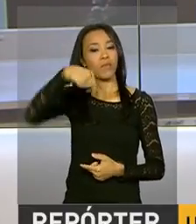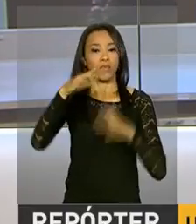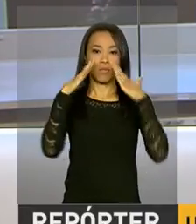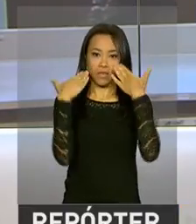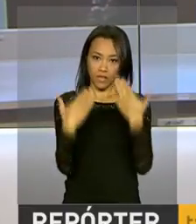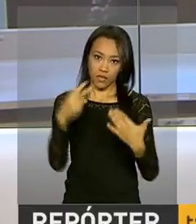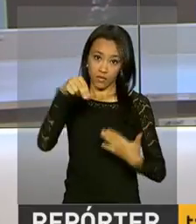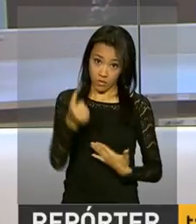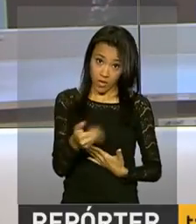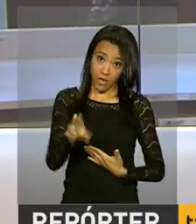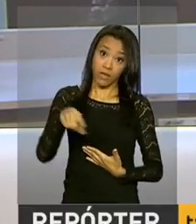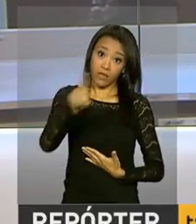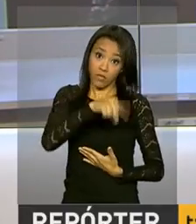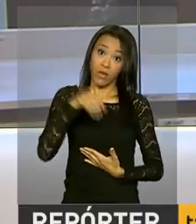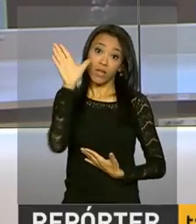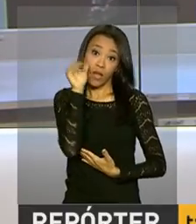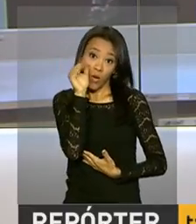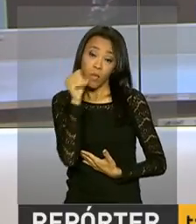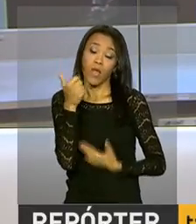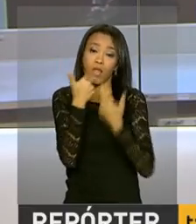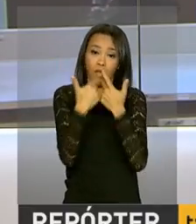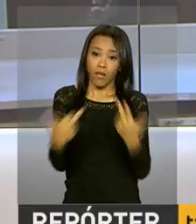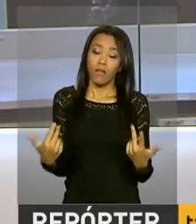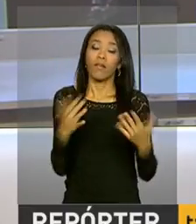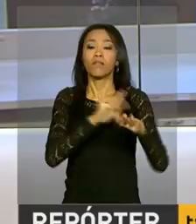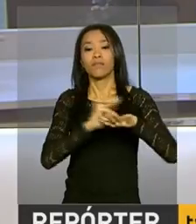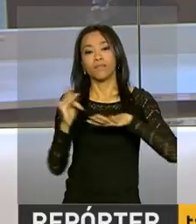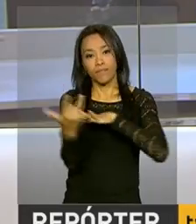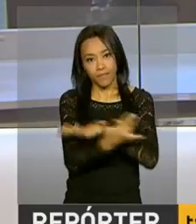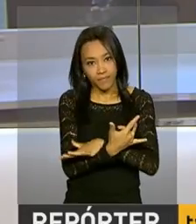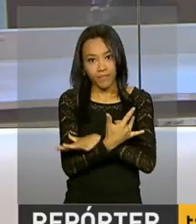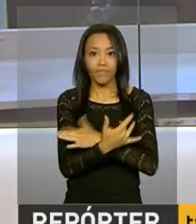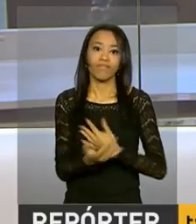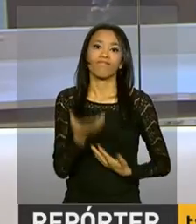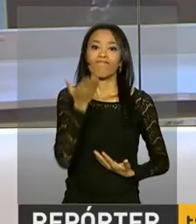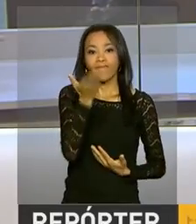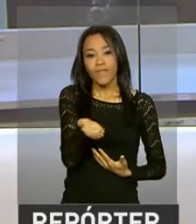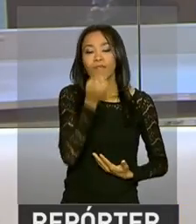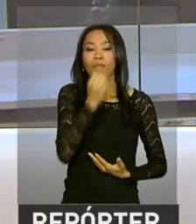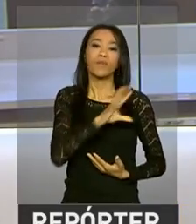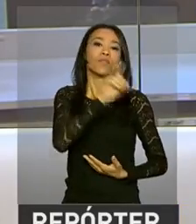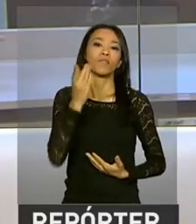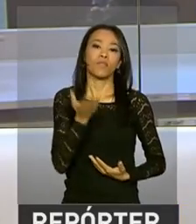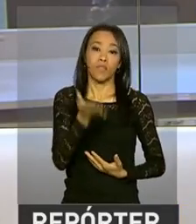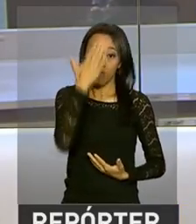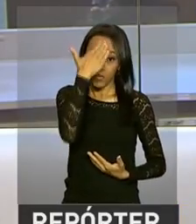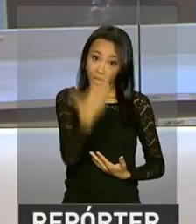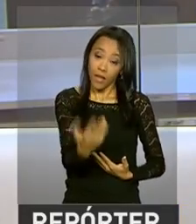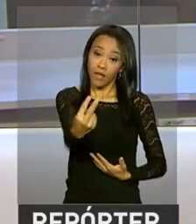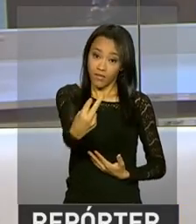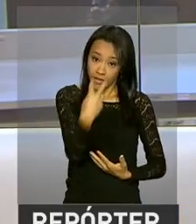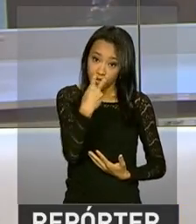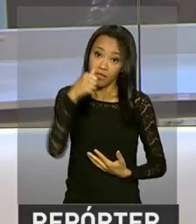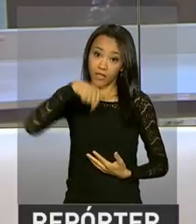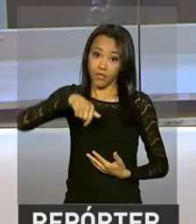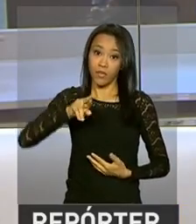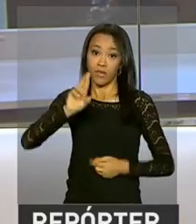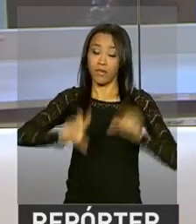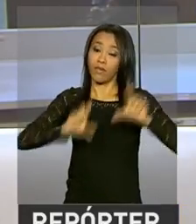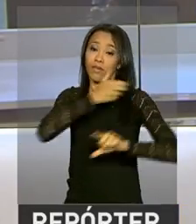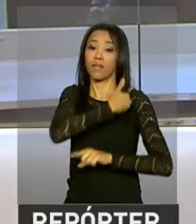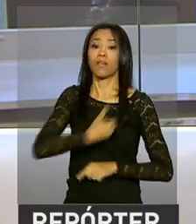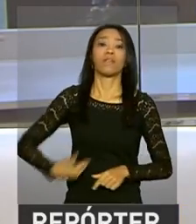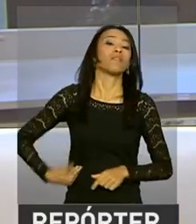nbr você pode acompanhar também as novidades em nossas redes sociais bom dia pra você obrigada pela sua companhia continue com a gente